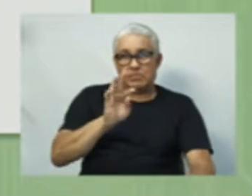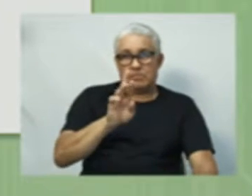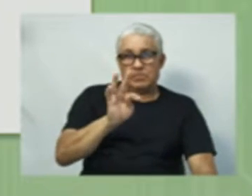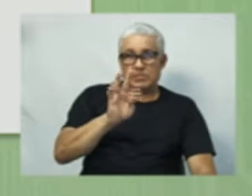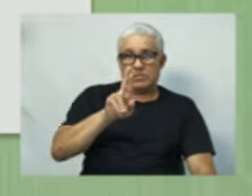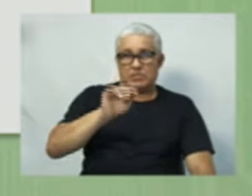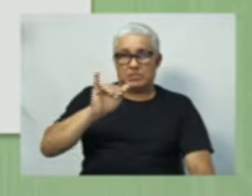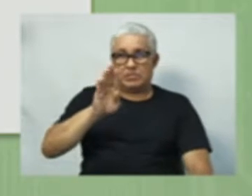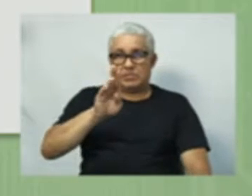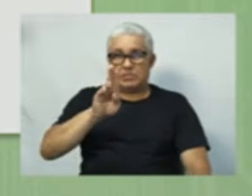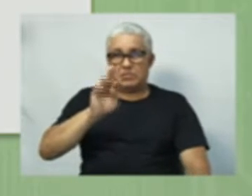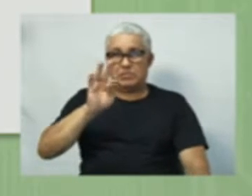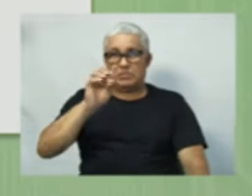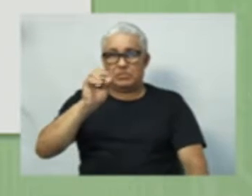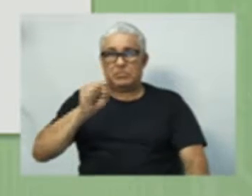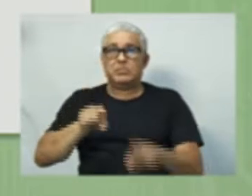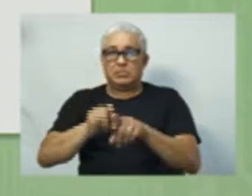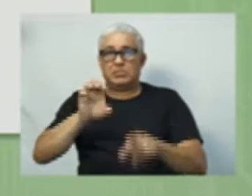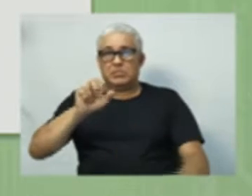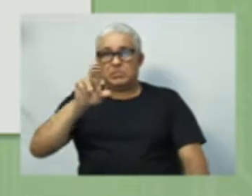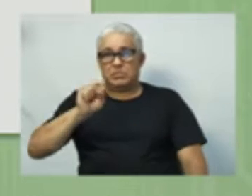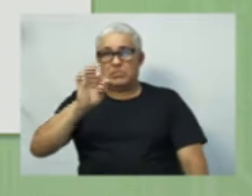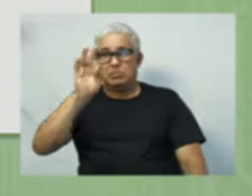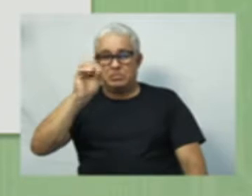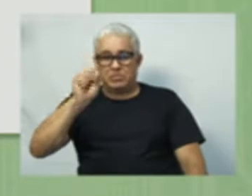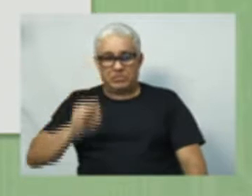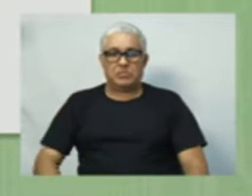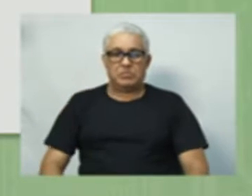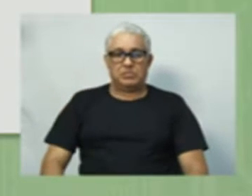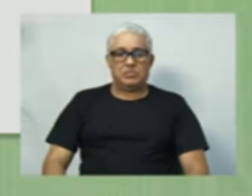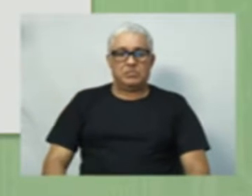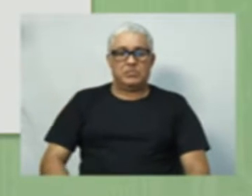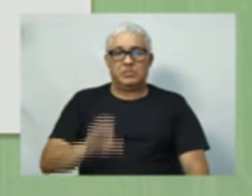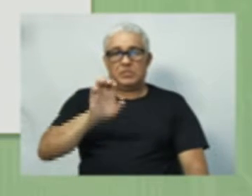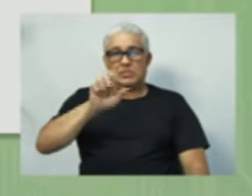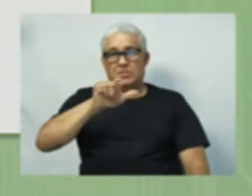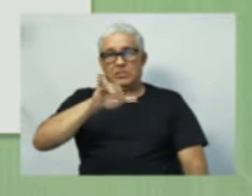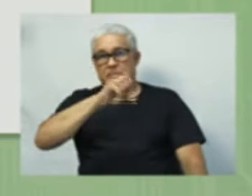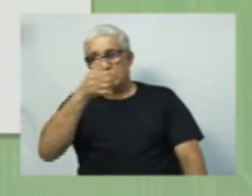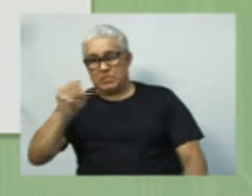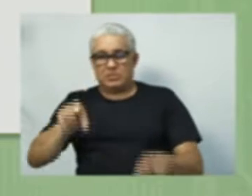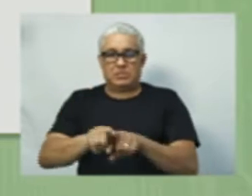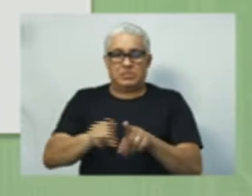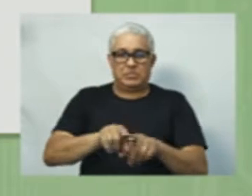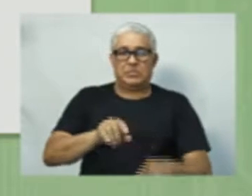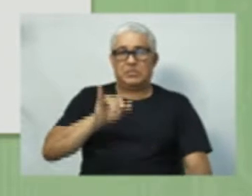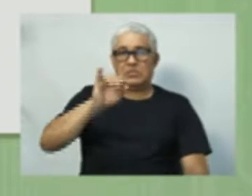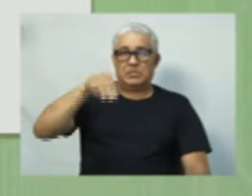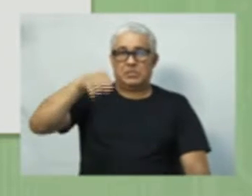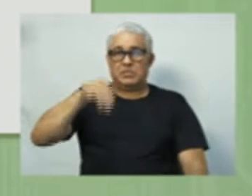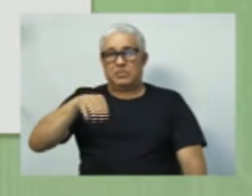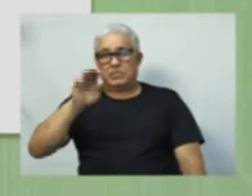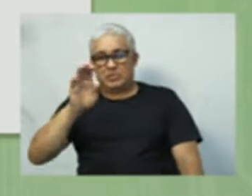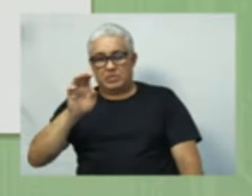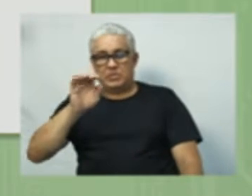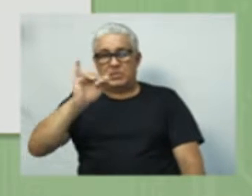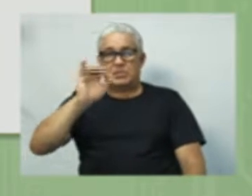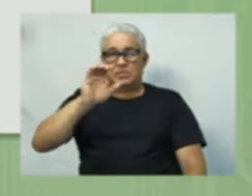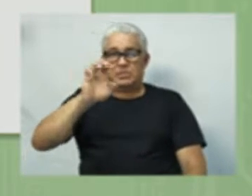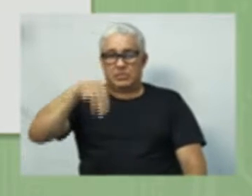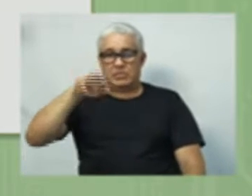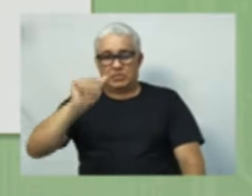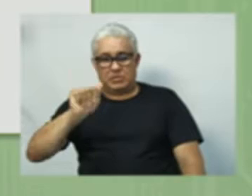custo. Elisão, elusão, evasão fiscal. ICMS, Simples